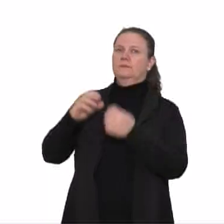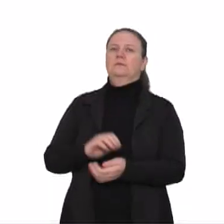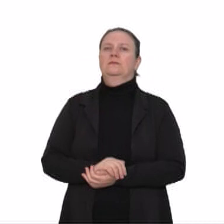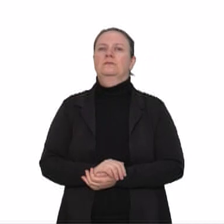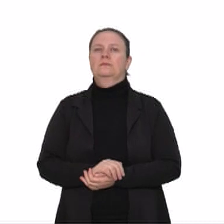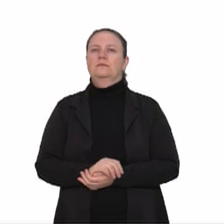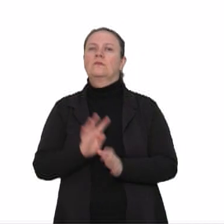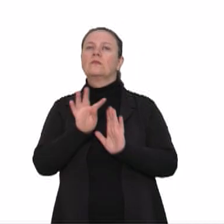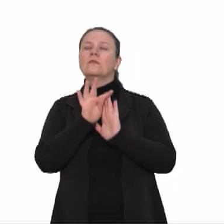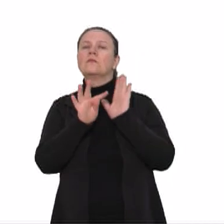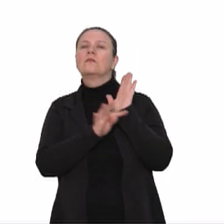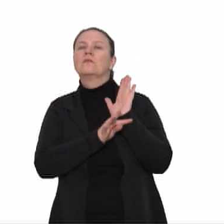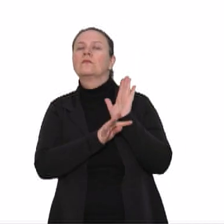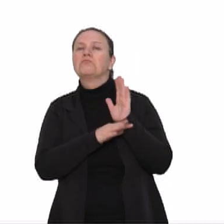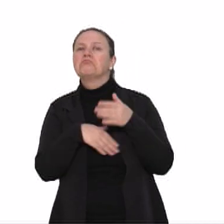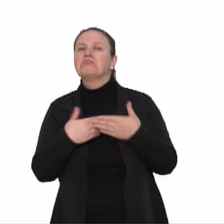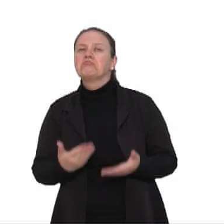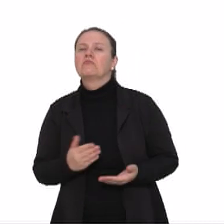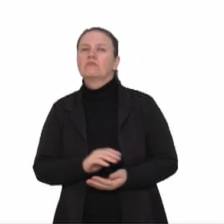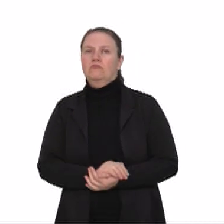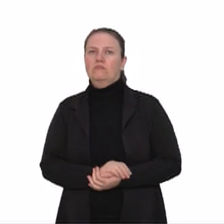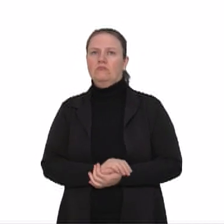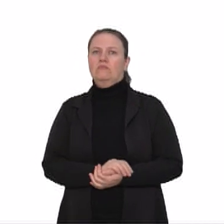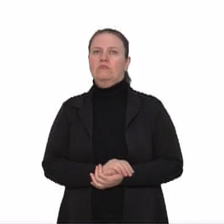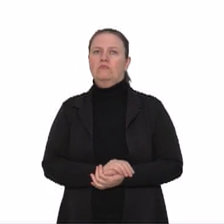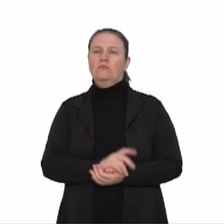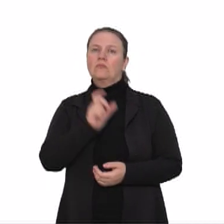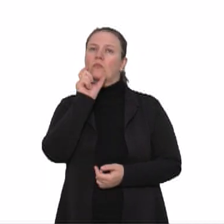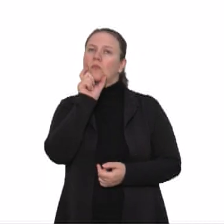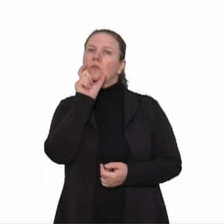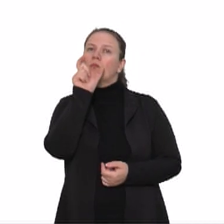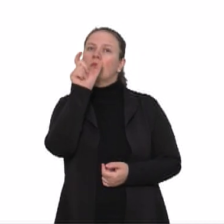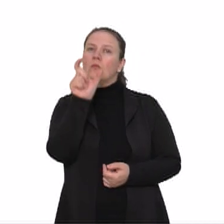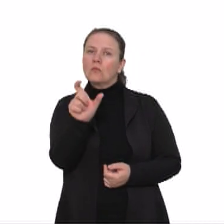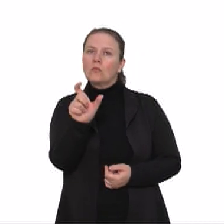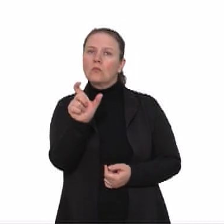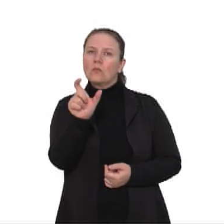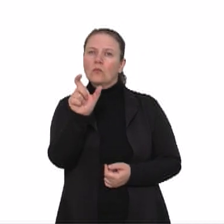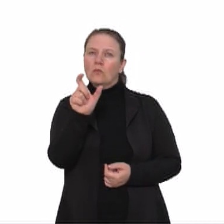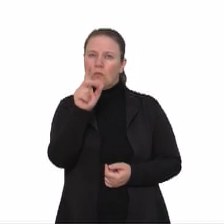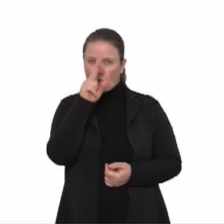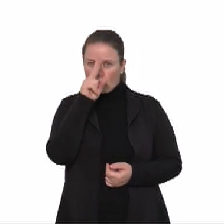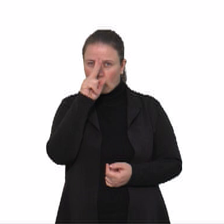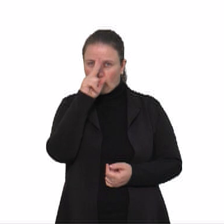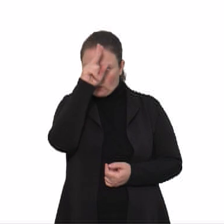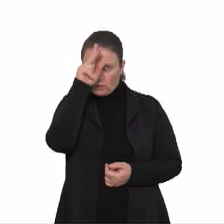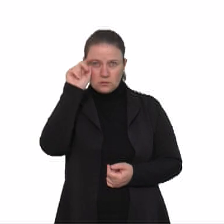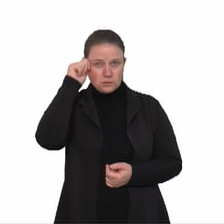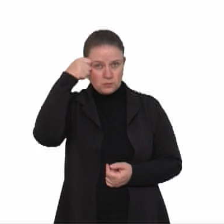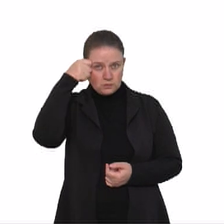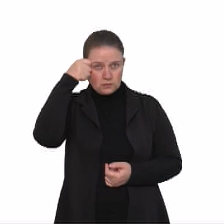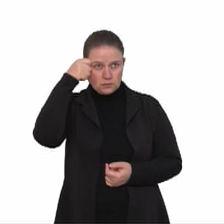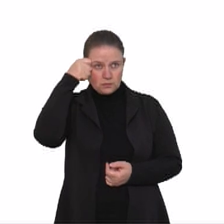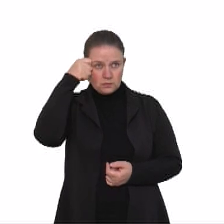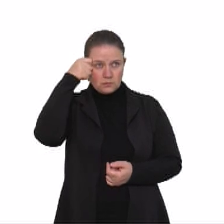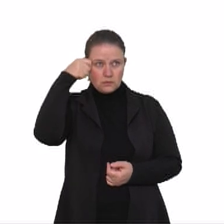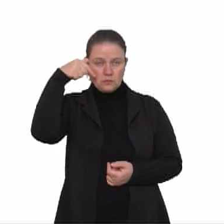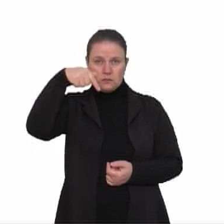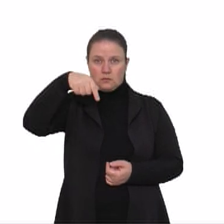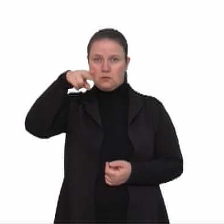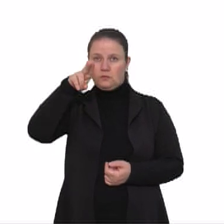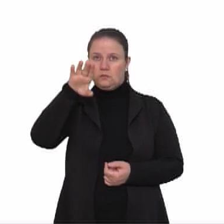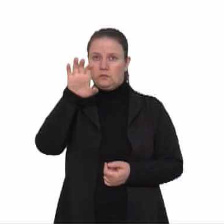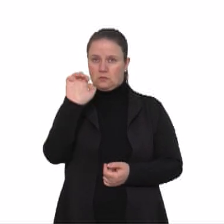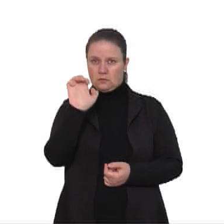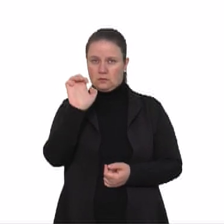nesse trecho aqui, olhe lá, a palavra em negrito, que é o que, retoma qual